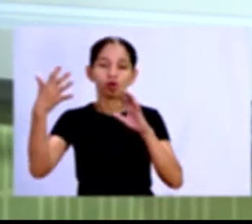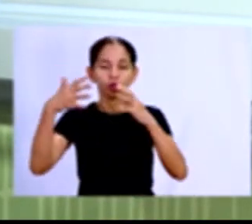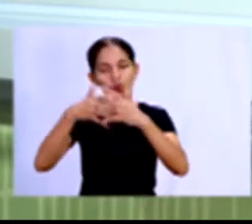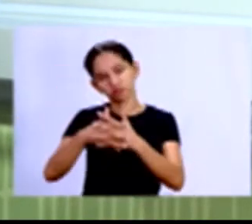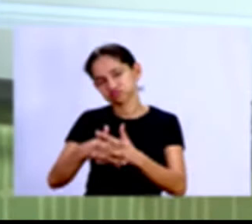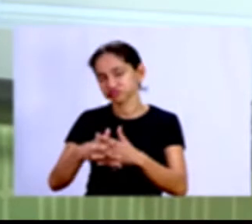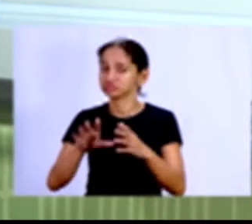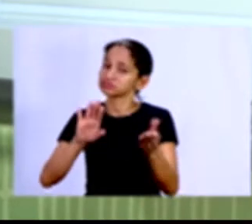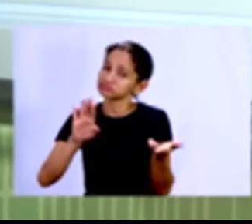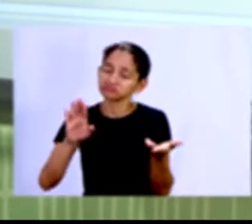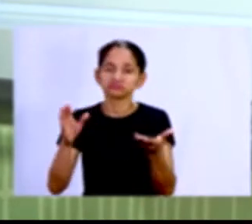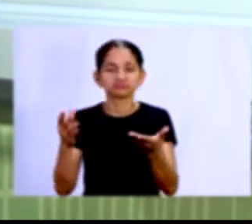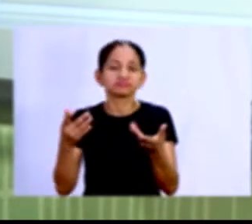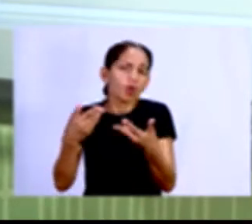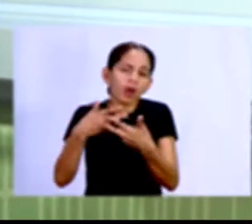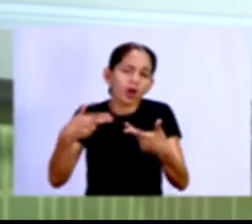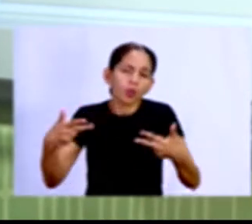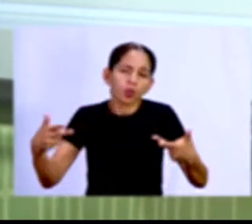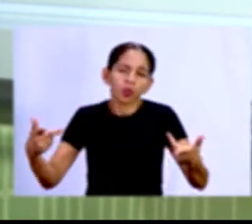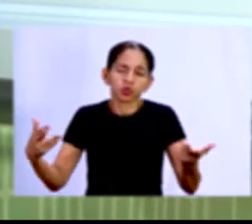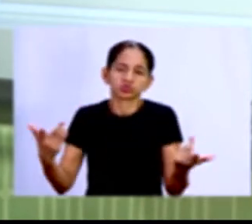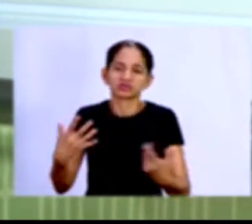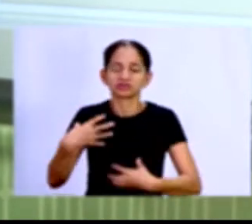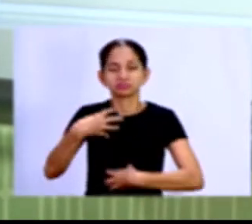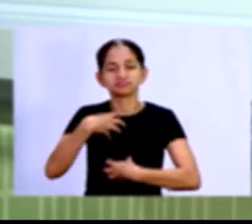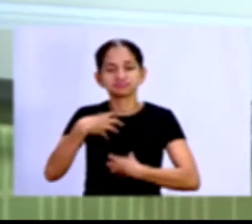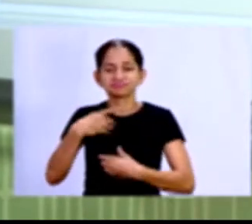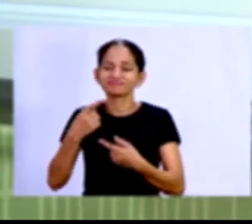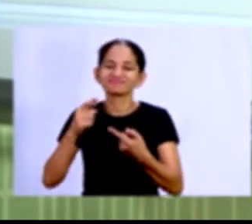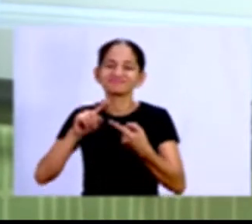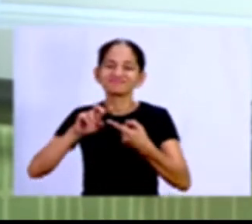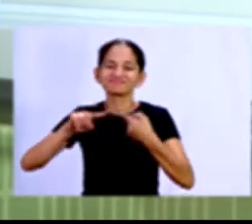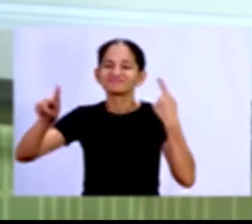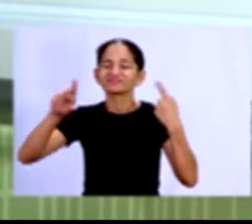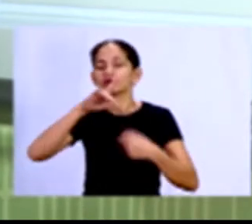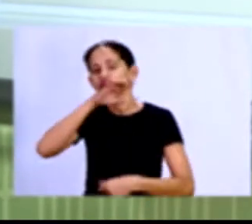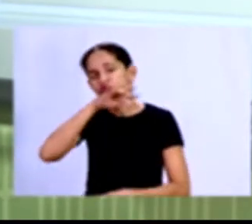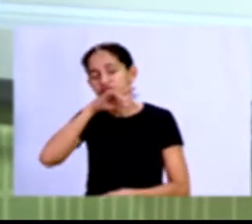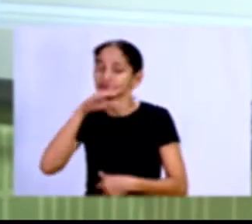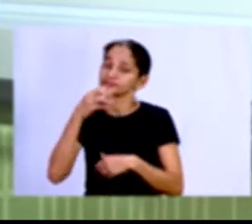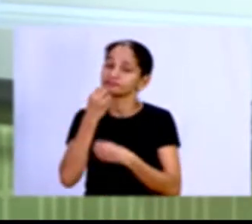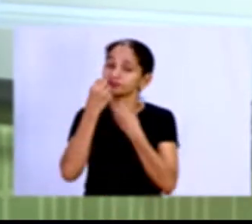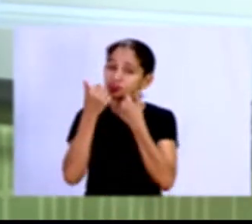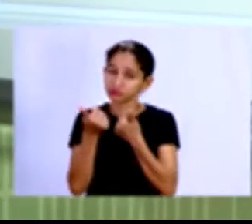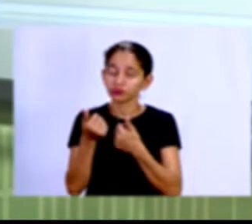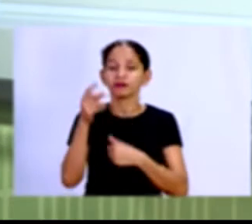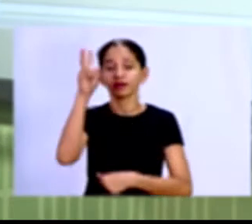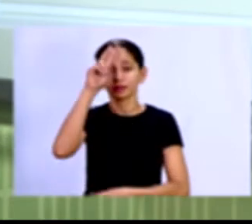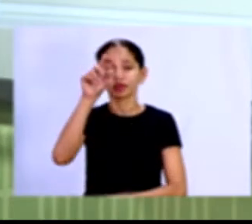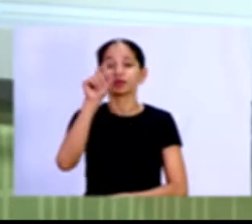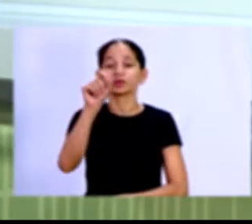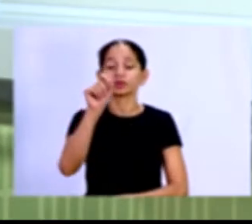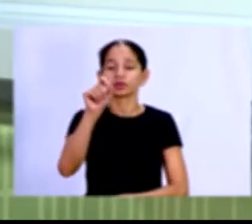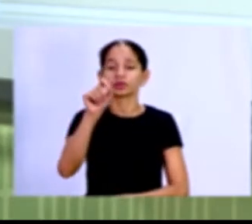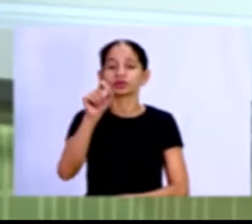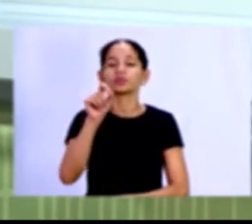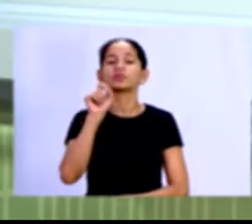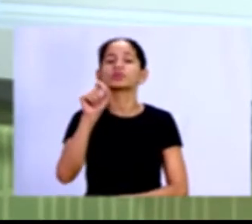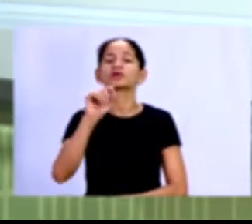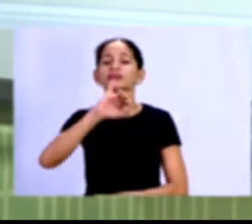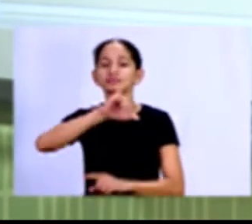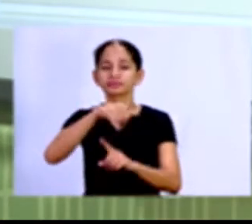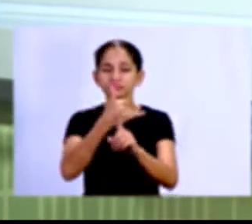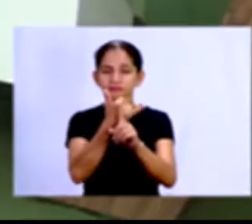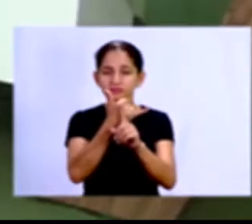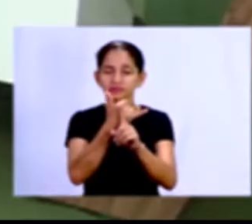equívocos, penalidades, comportamentos inadequados. Uma boa lembrança disso é o cyberbullying,